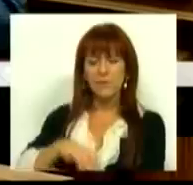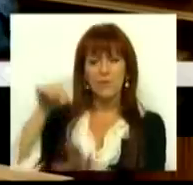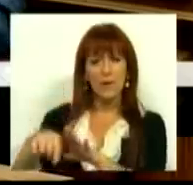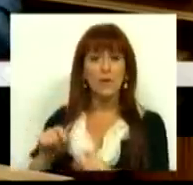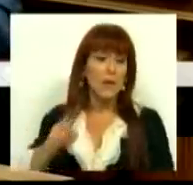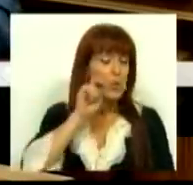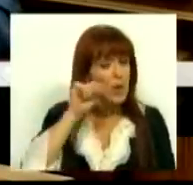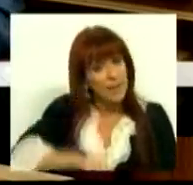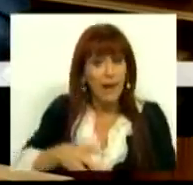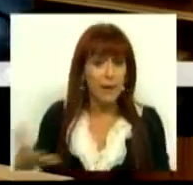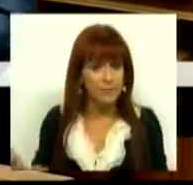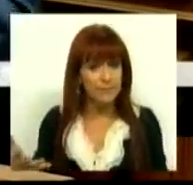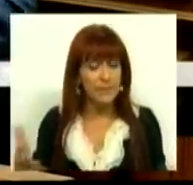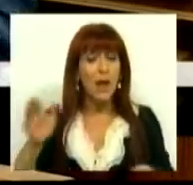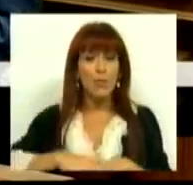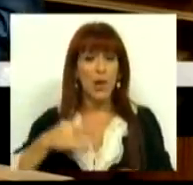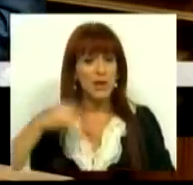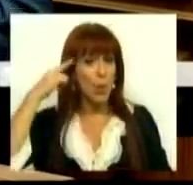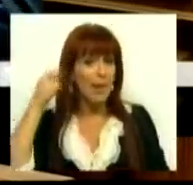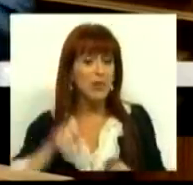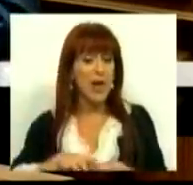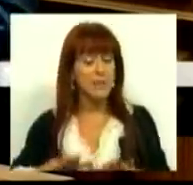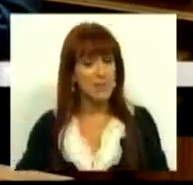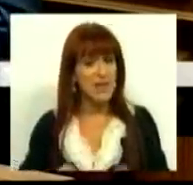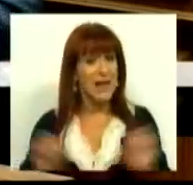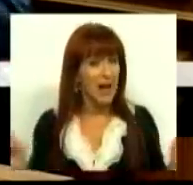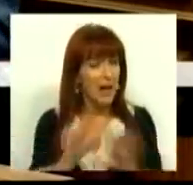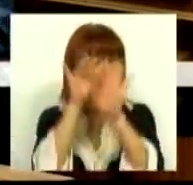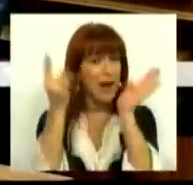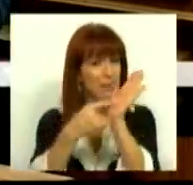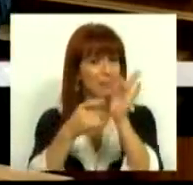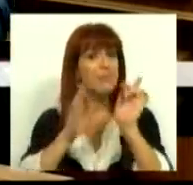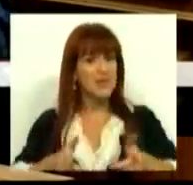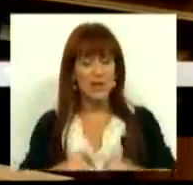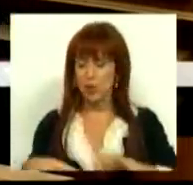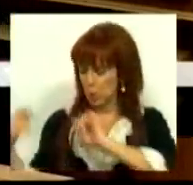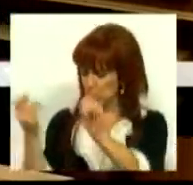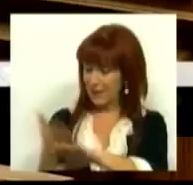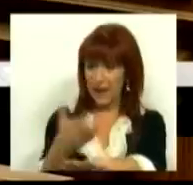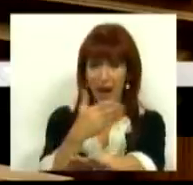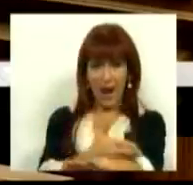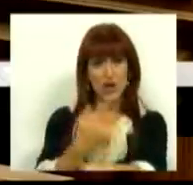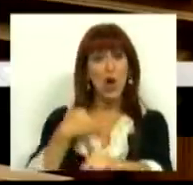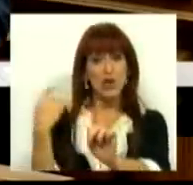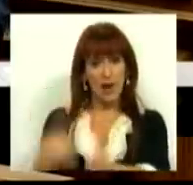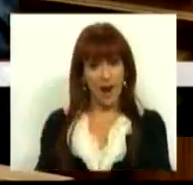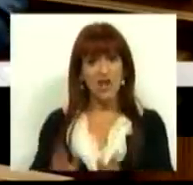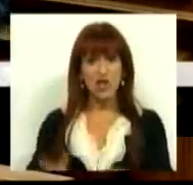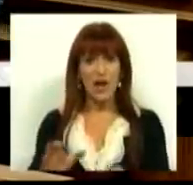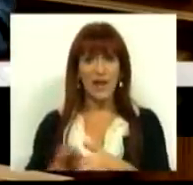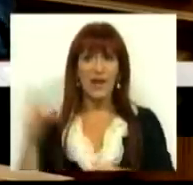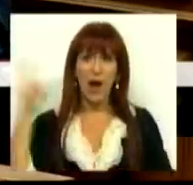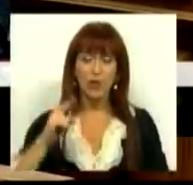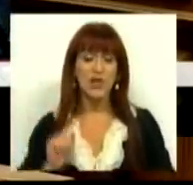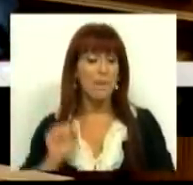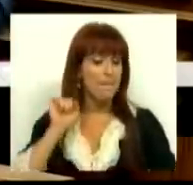interna e da segurança interna. E por isso eu penso que esta parte tem que ser clarificada. Aliás, o debate anterior que nós tivemos sobre a